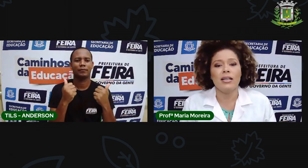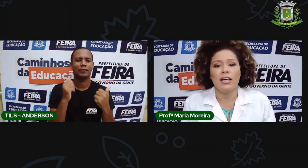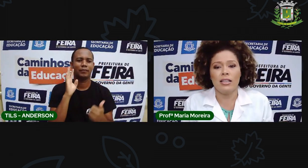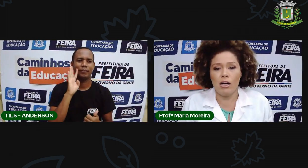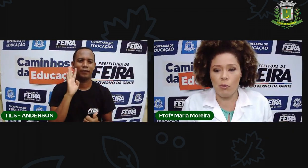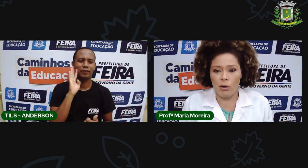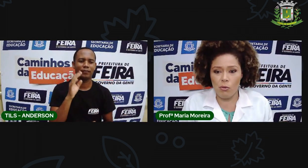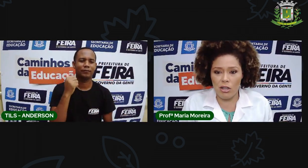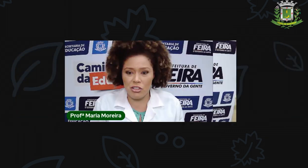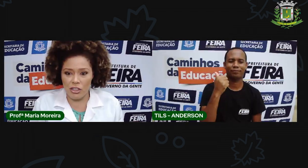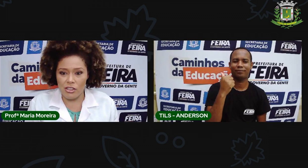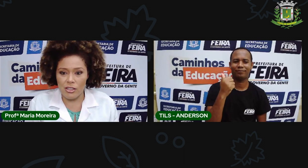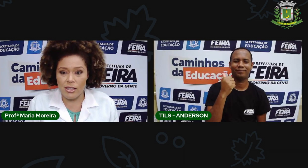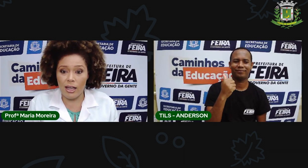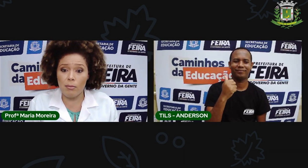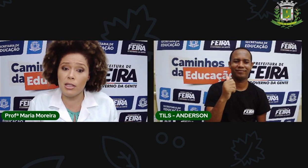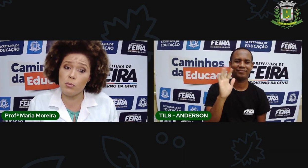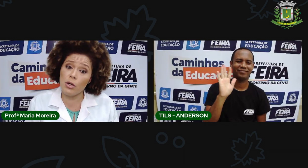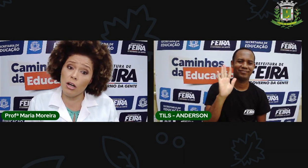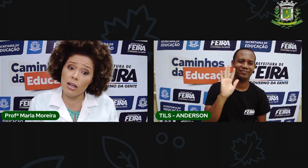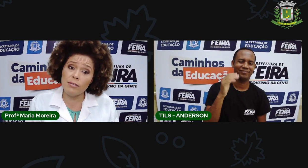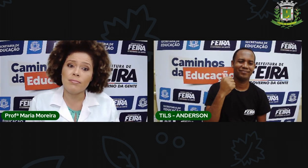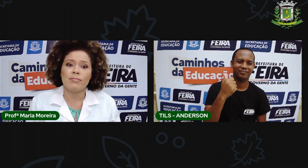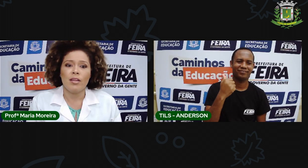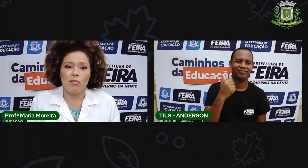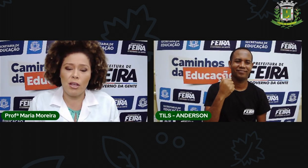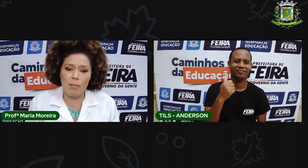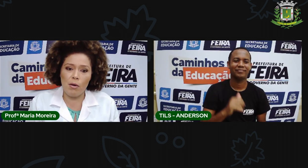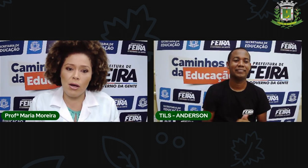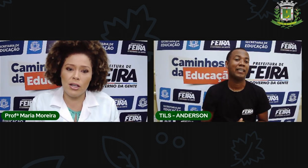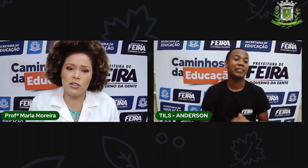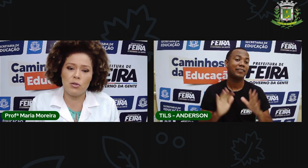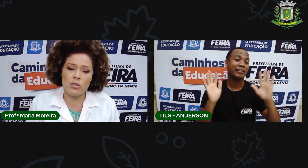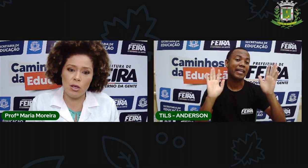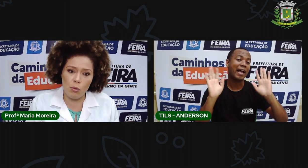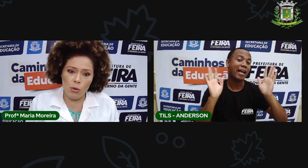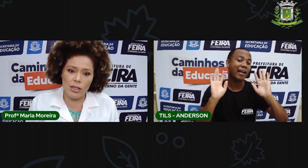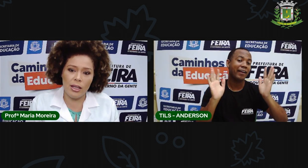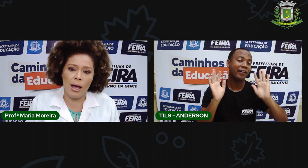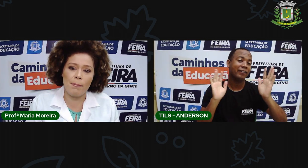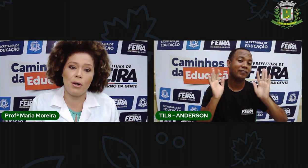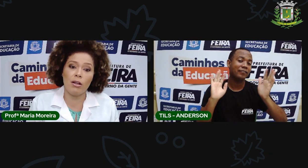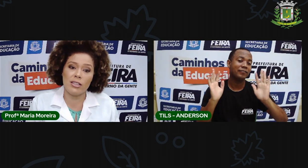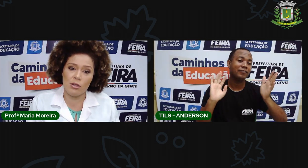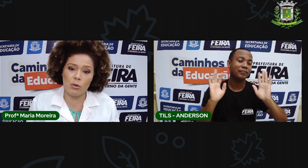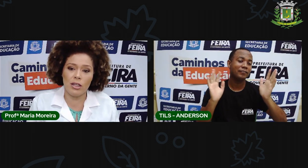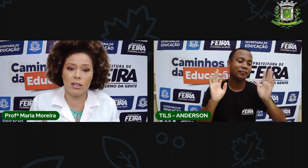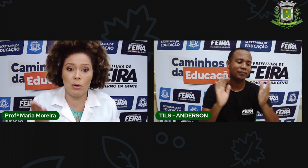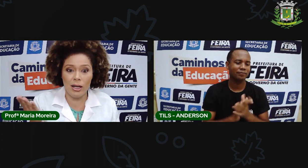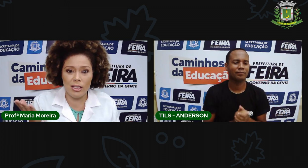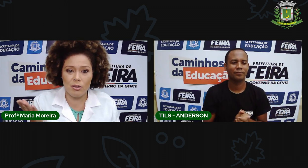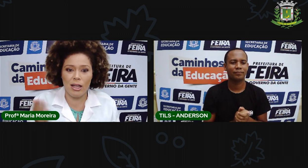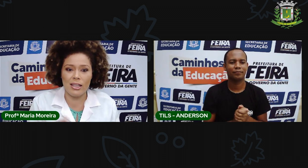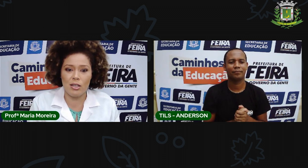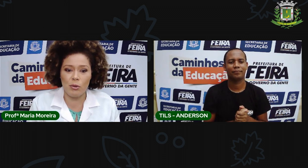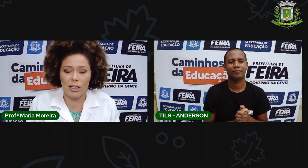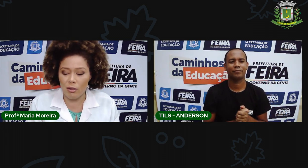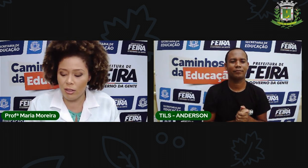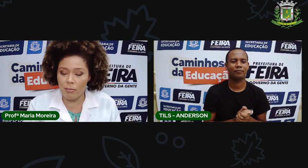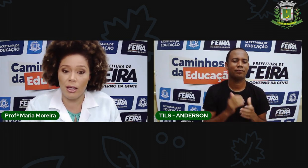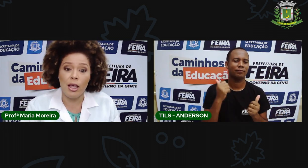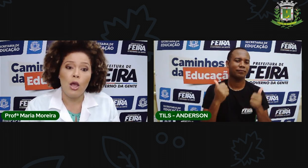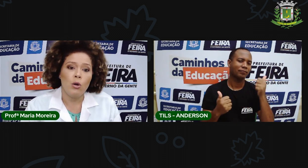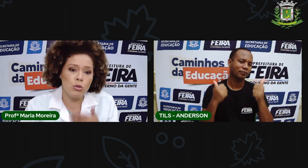bem tranquilo com a gente, certo? Mas por hora, fiquem bem guardadinhos, se cuidem, a prova se cuidando, o Anderson está aqui se